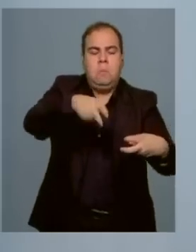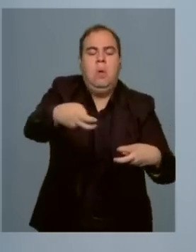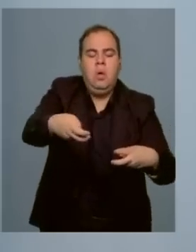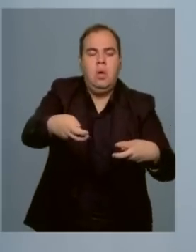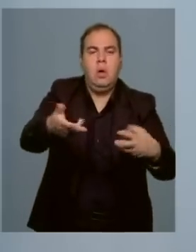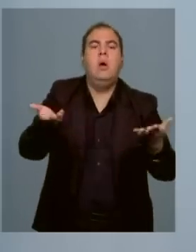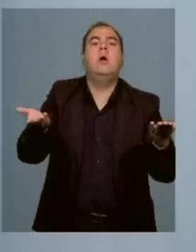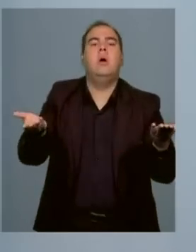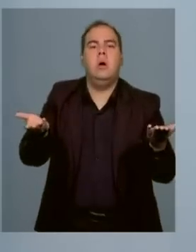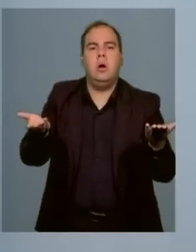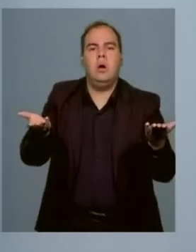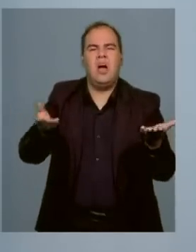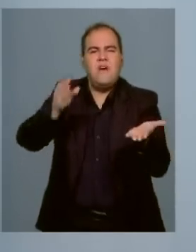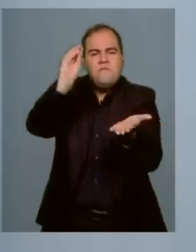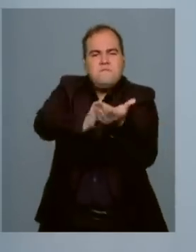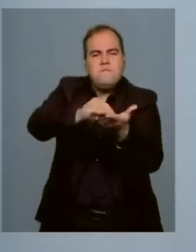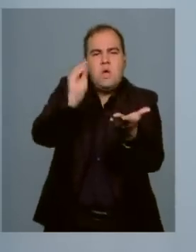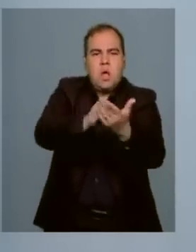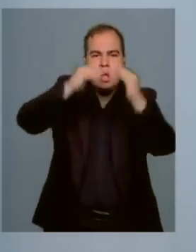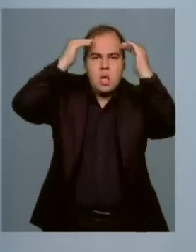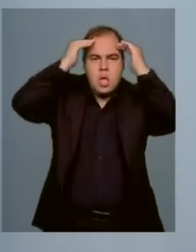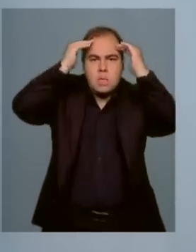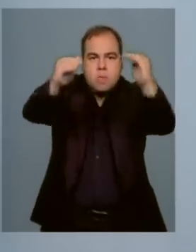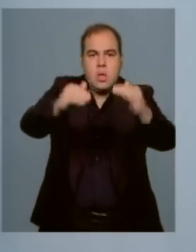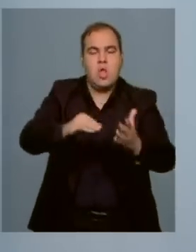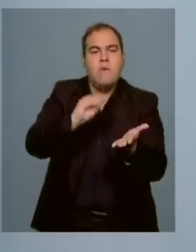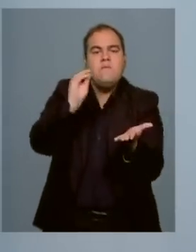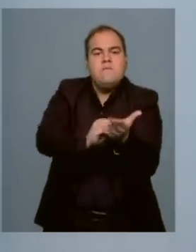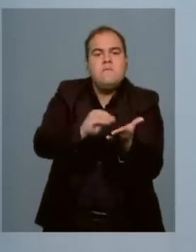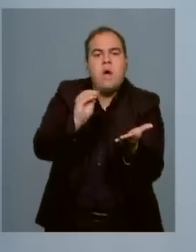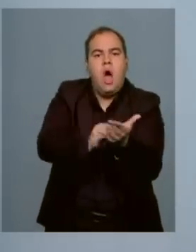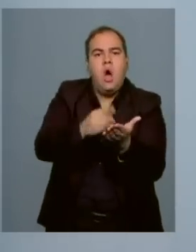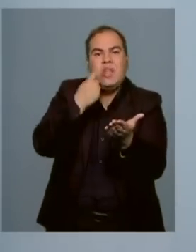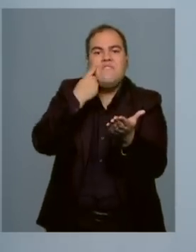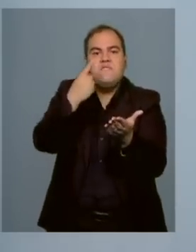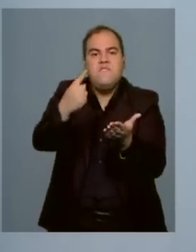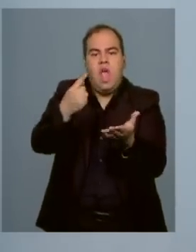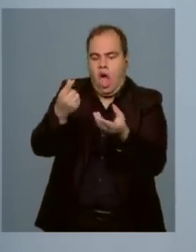Isso é falta de logística, é falta de raciocínio. Não se deixa as pessoas assim.